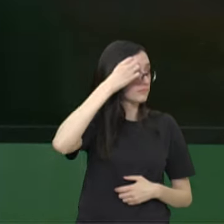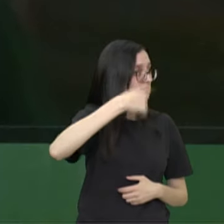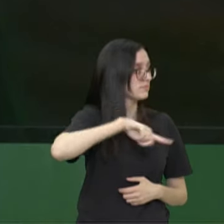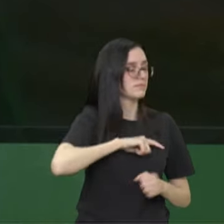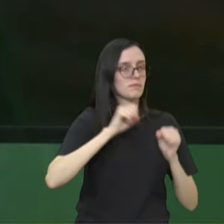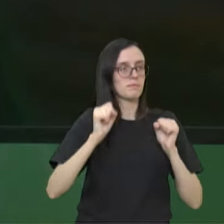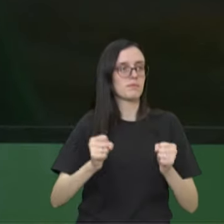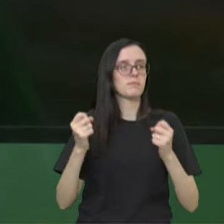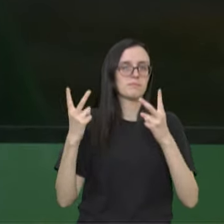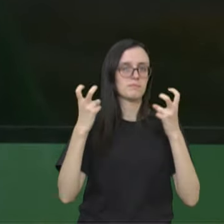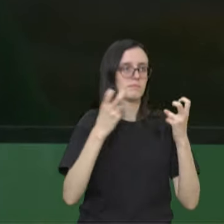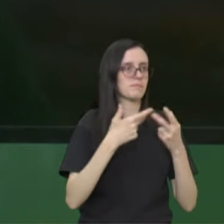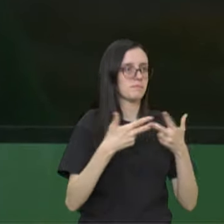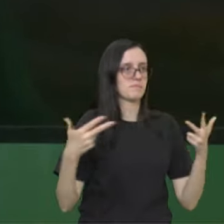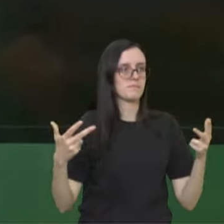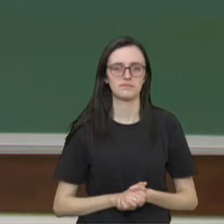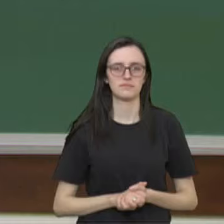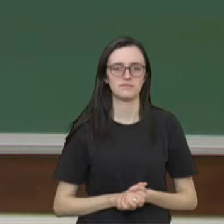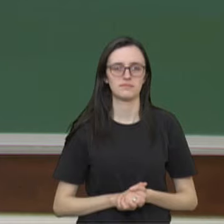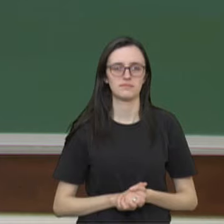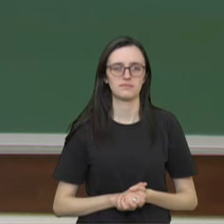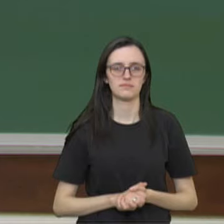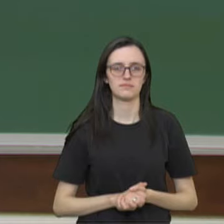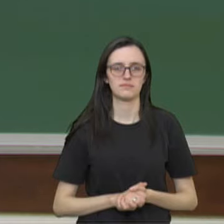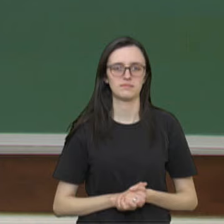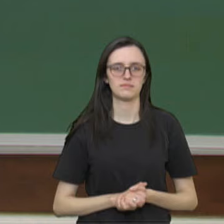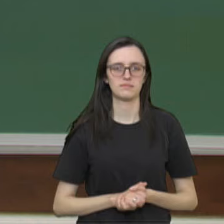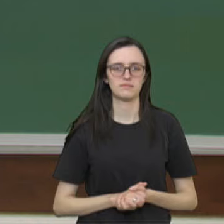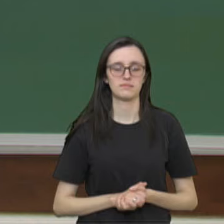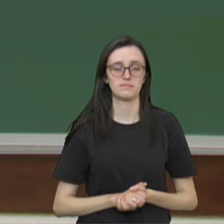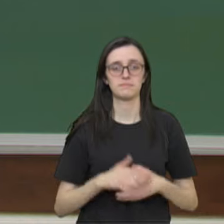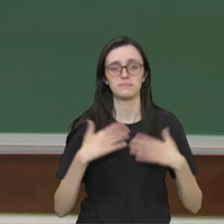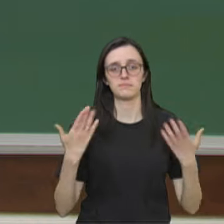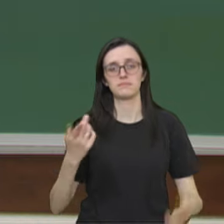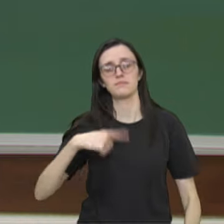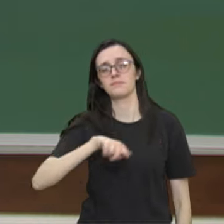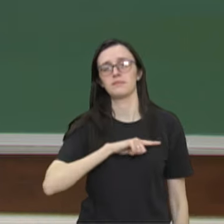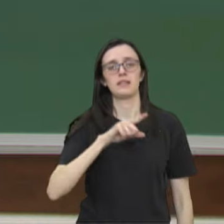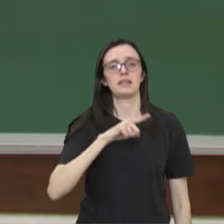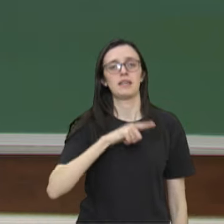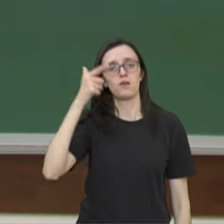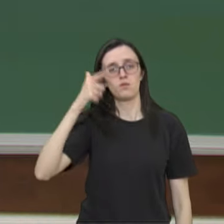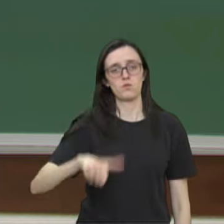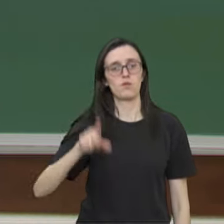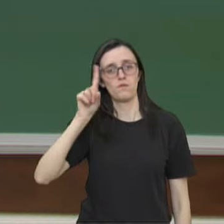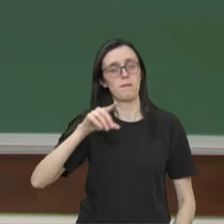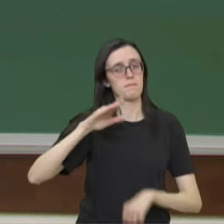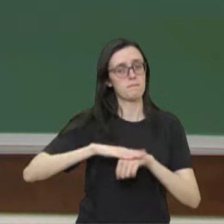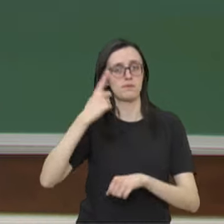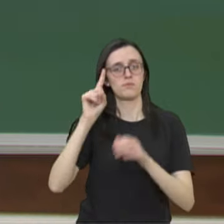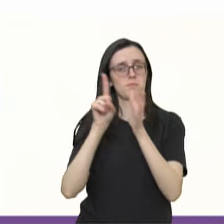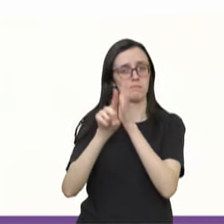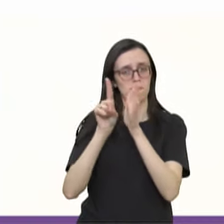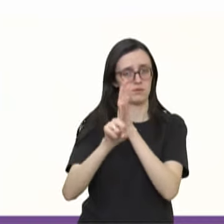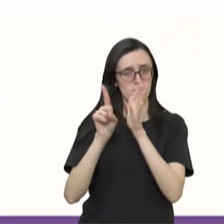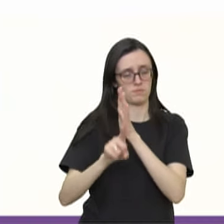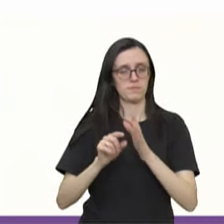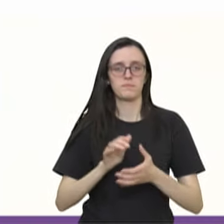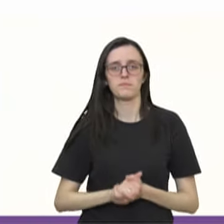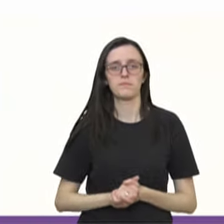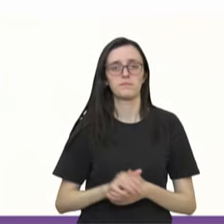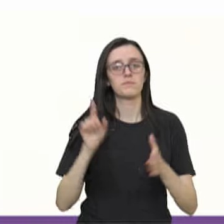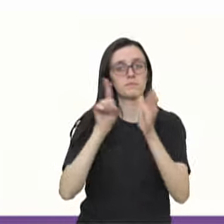essas questões também. Tá ok, pessoal? E aí, pessoal? Aí nós temos novamente mais um quiz aí.